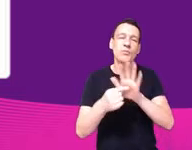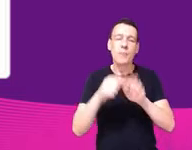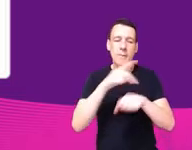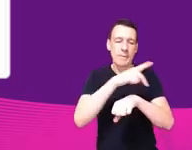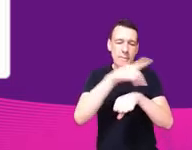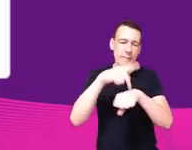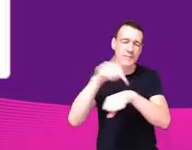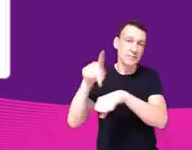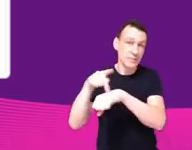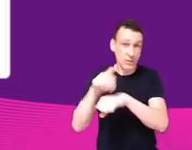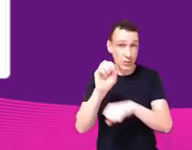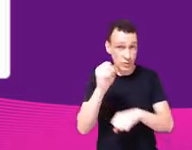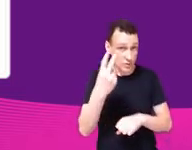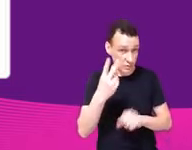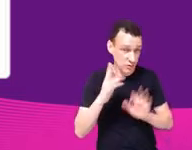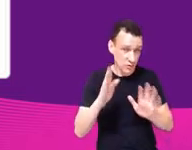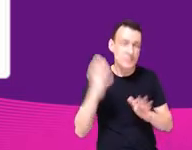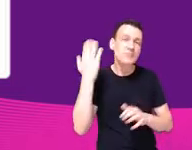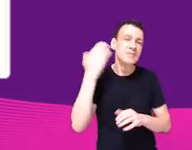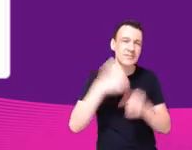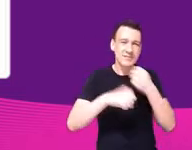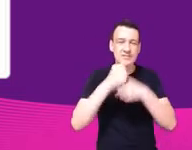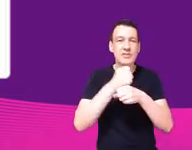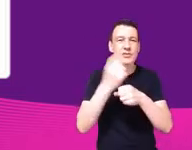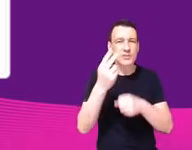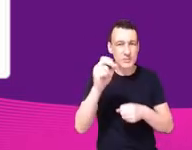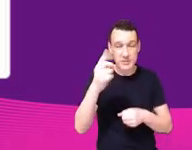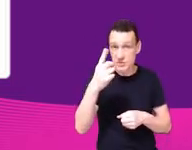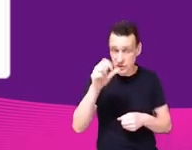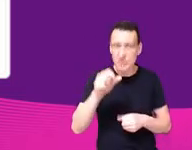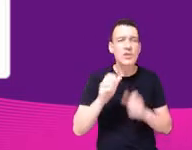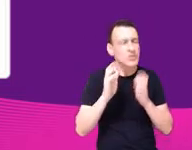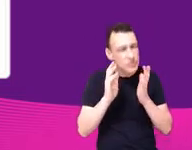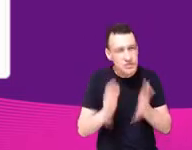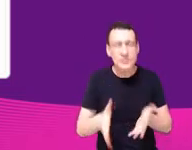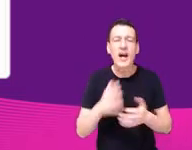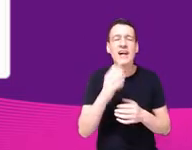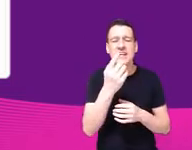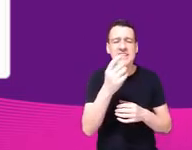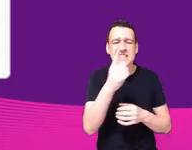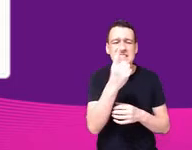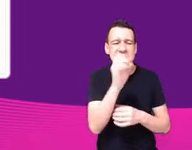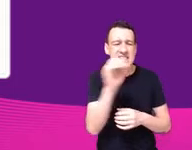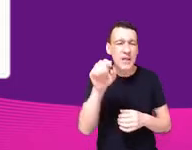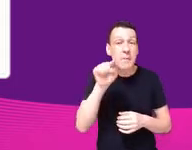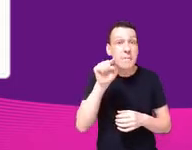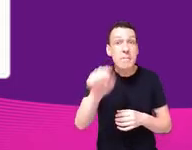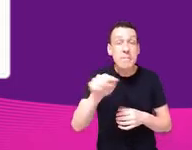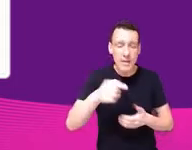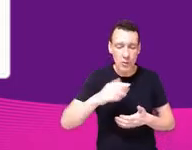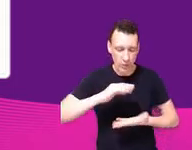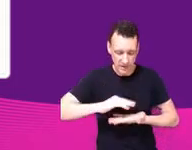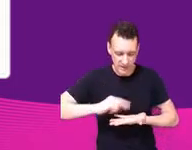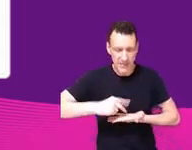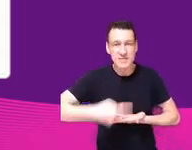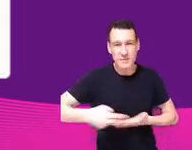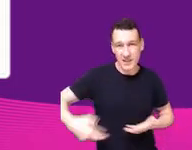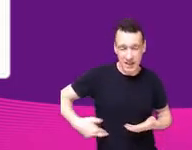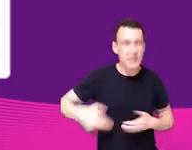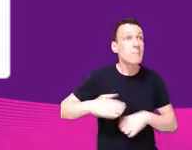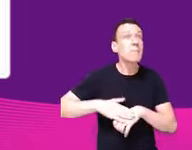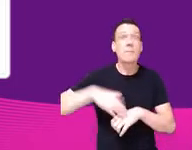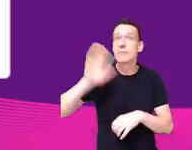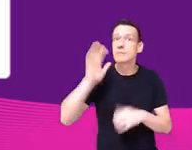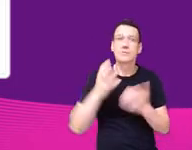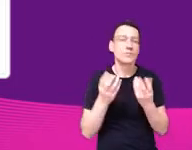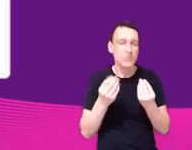ano de 2019, nesses 82 países, foram feitos mais de 100 mil transplantes renais. Isso representou um acréscimo de